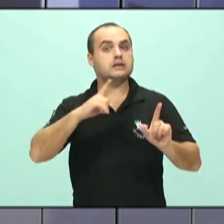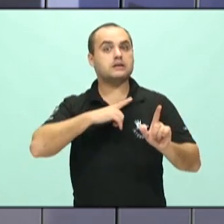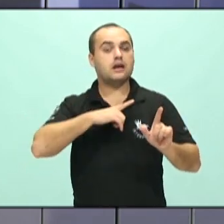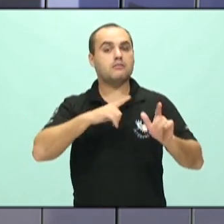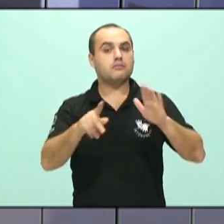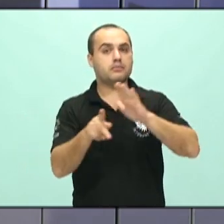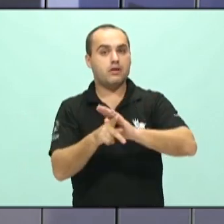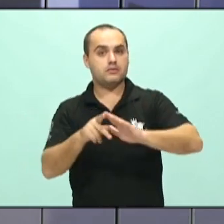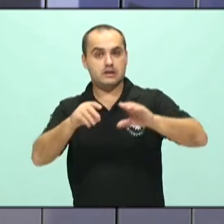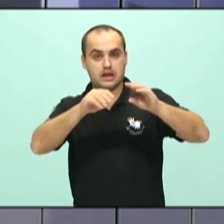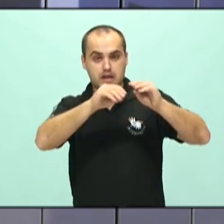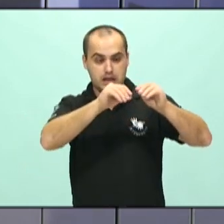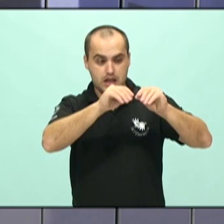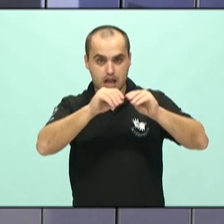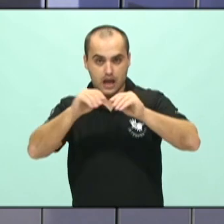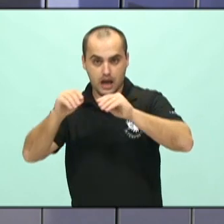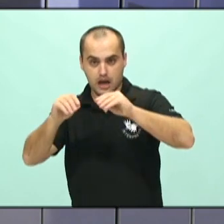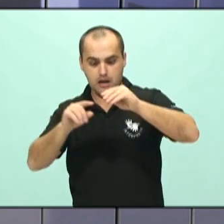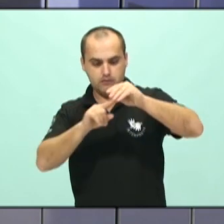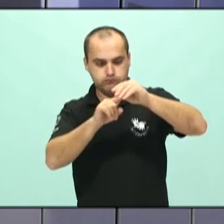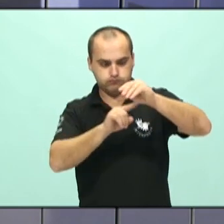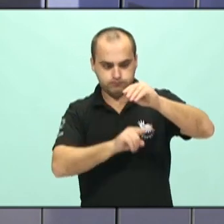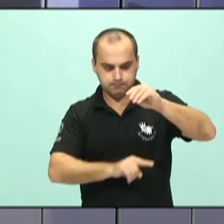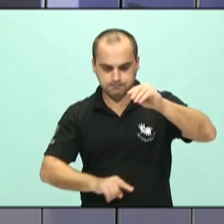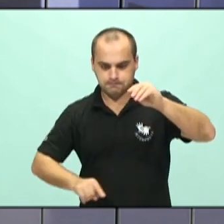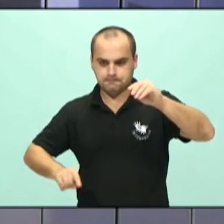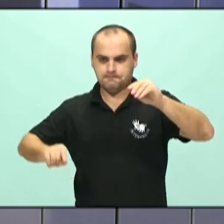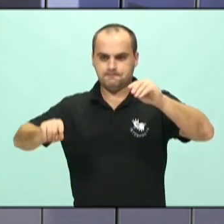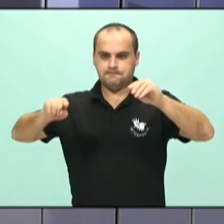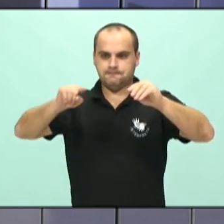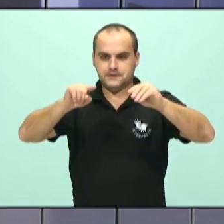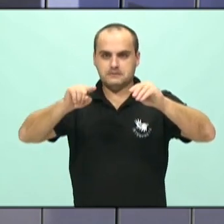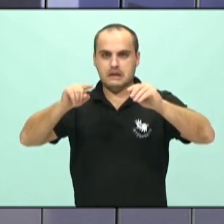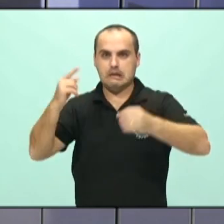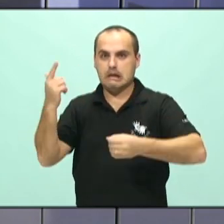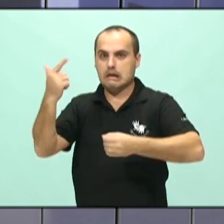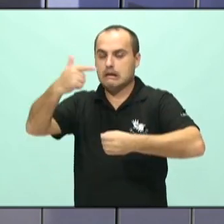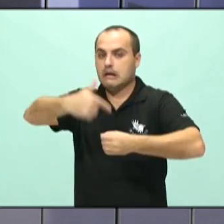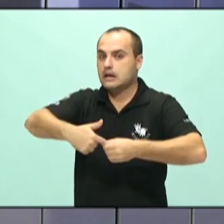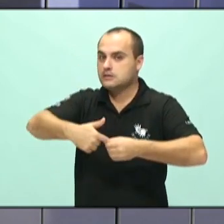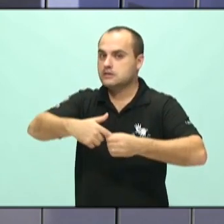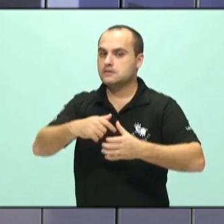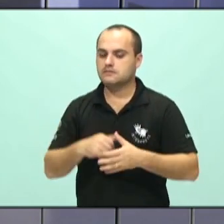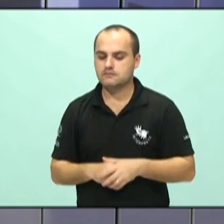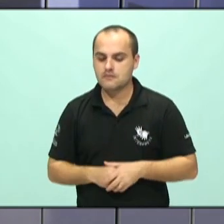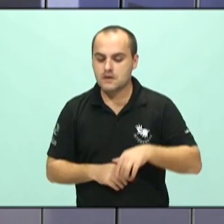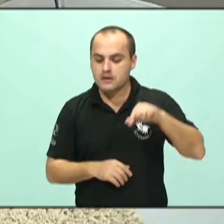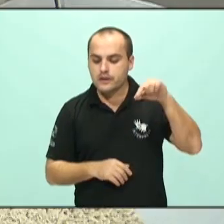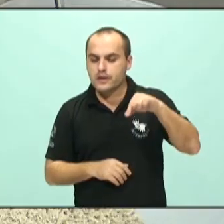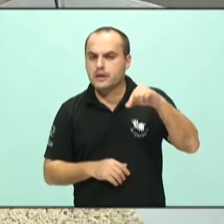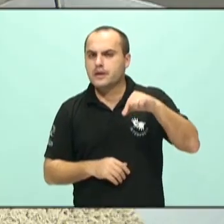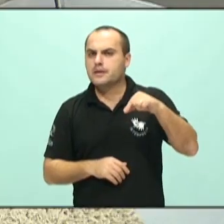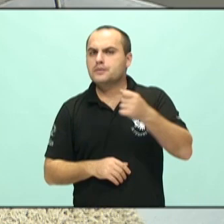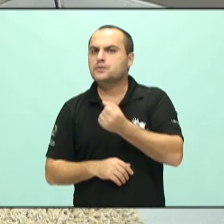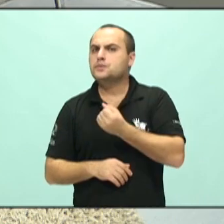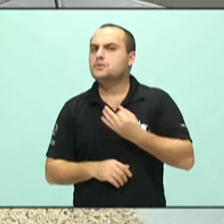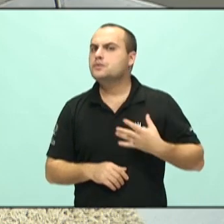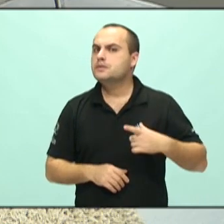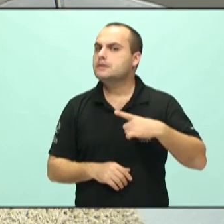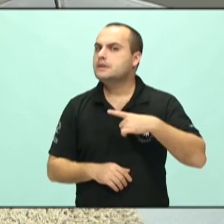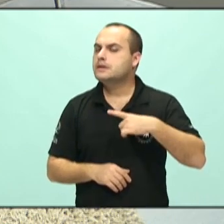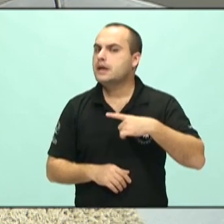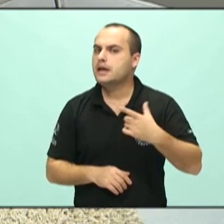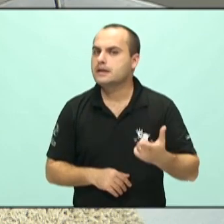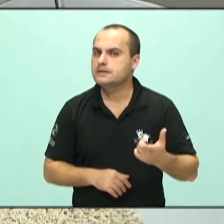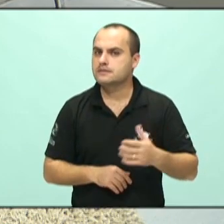aqui com tanques enormes de combustível, de gás. Quanto tem de combustível ali? Quanto que